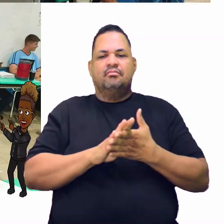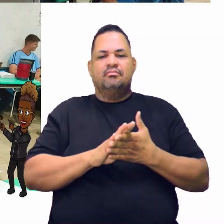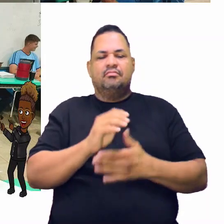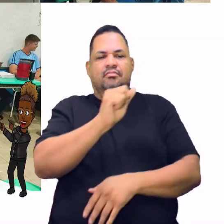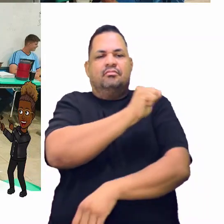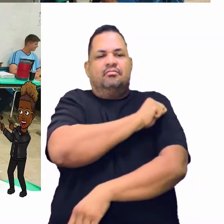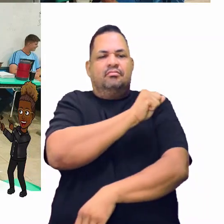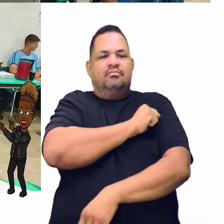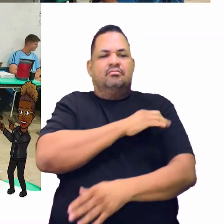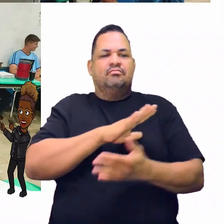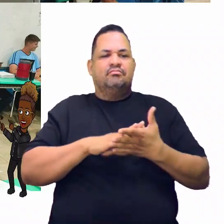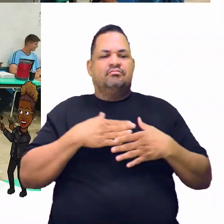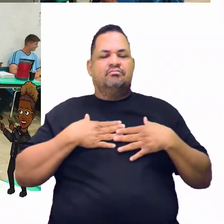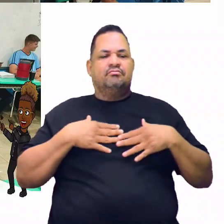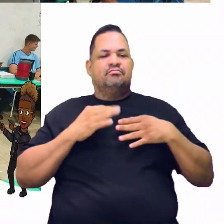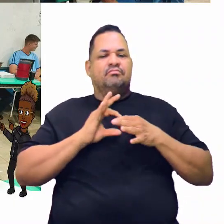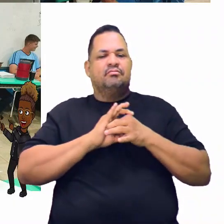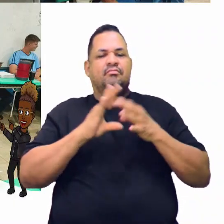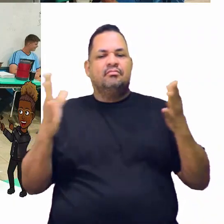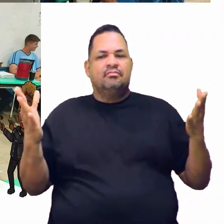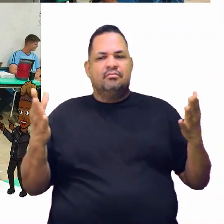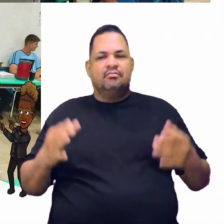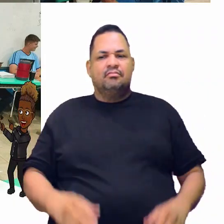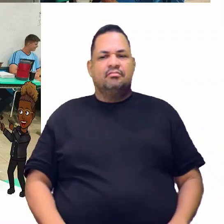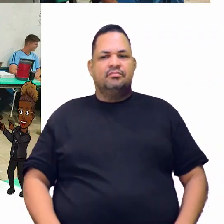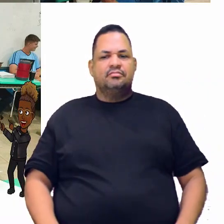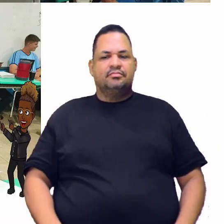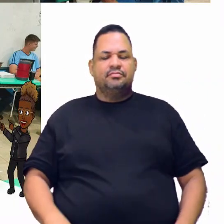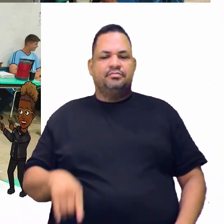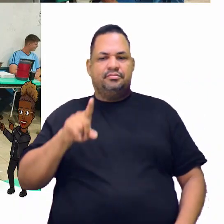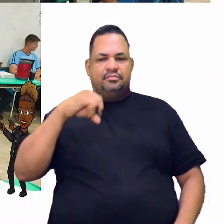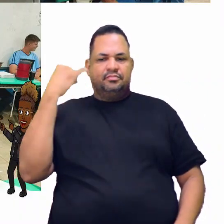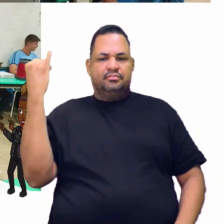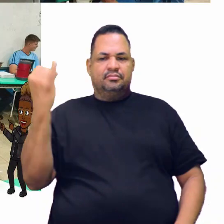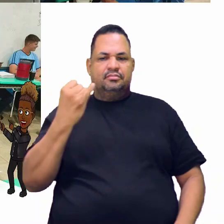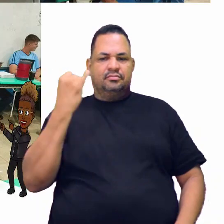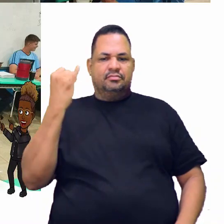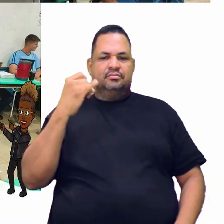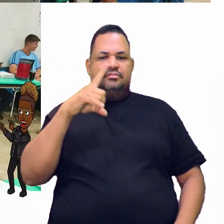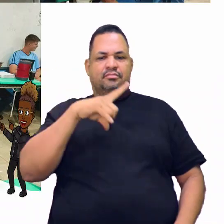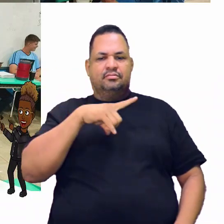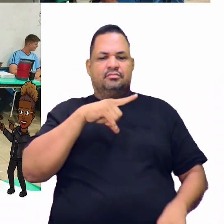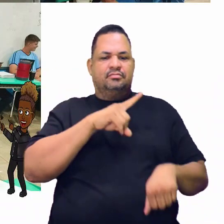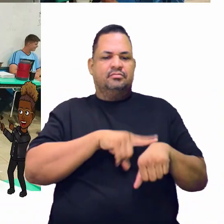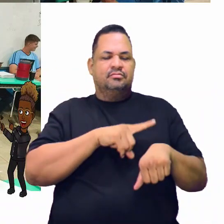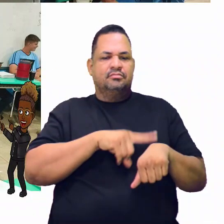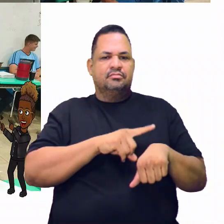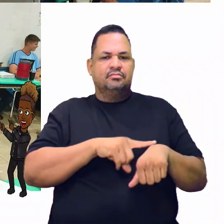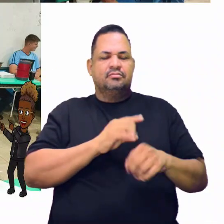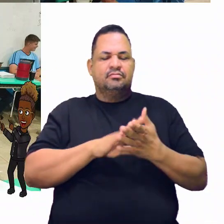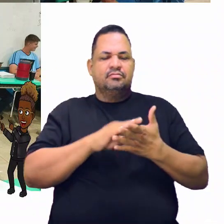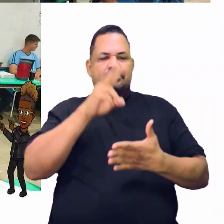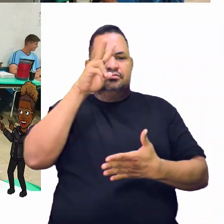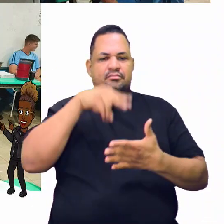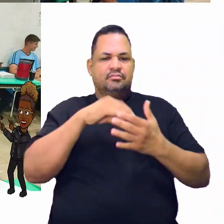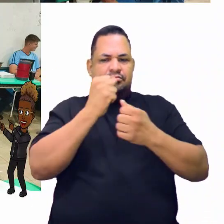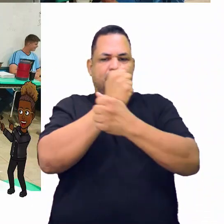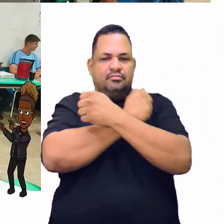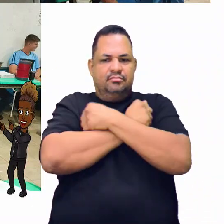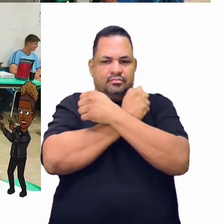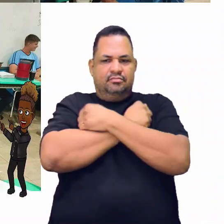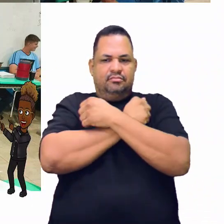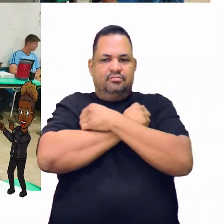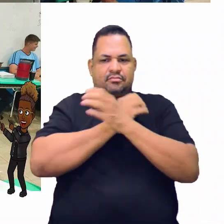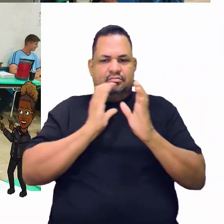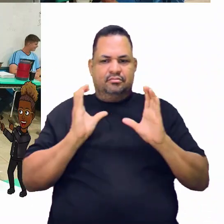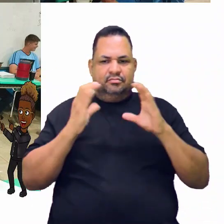aluno bem à vontade. Legal, né? Importante é ter o seu momento de leitura. Um grande abraço aí para